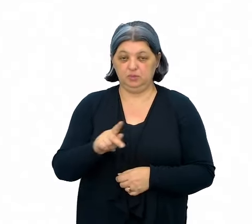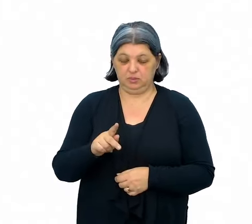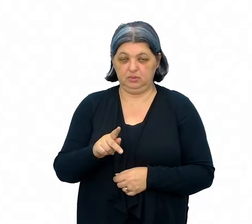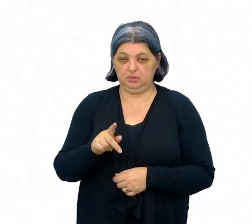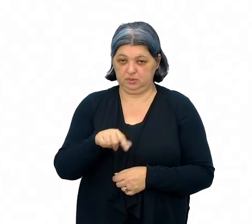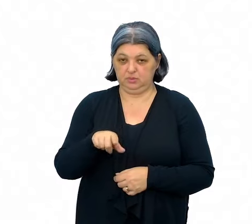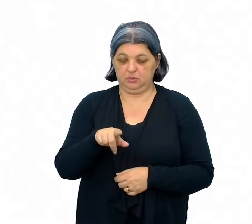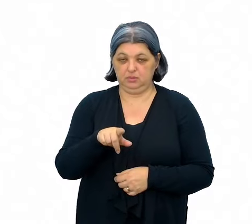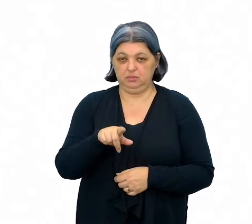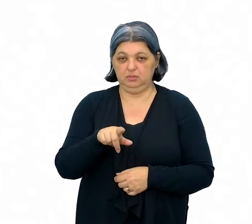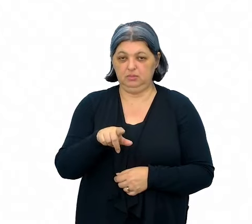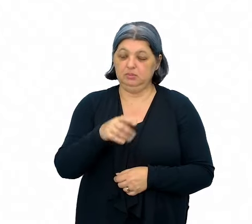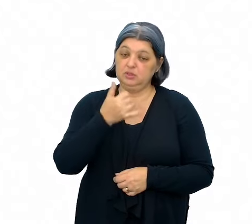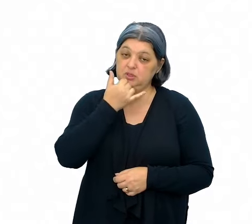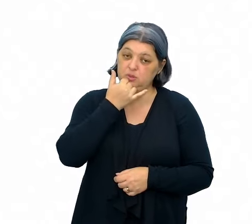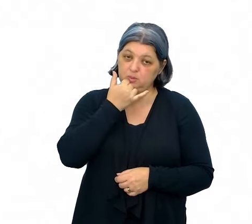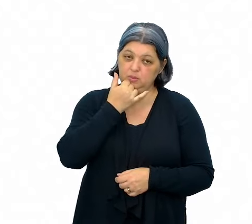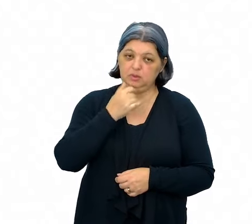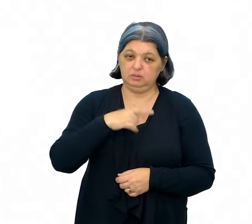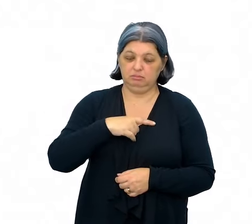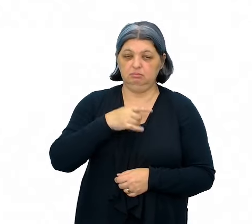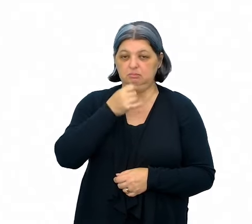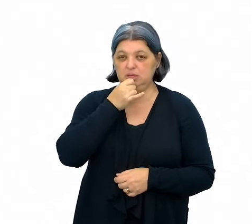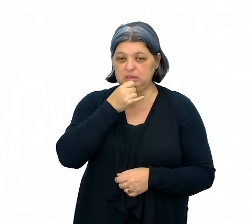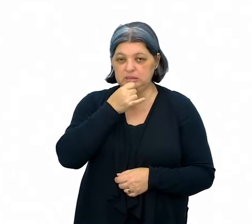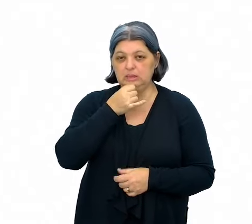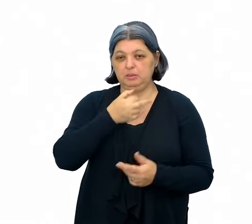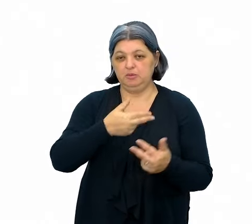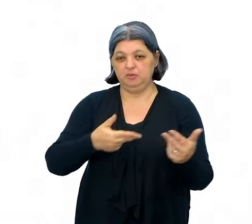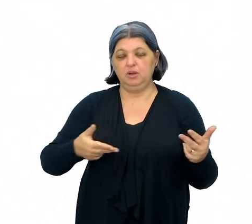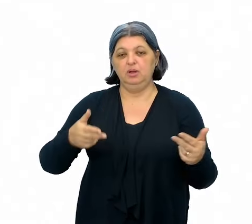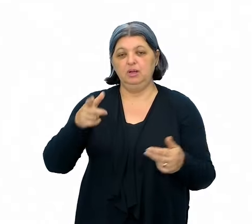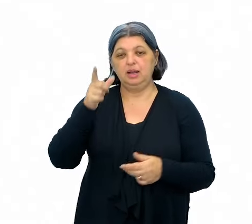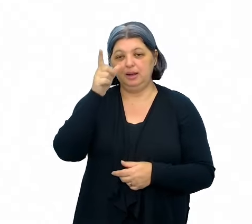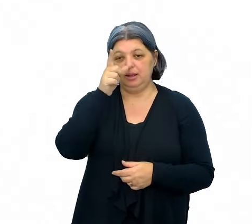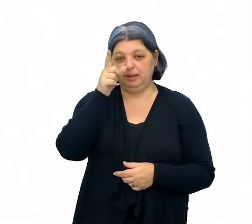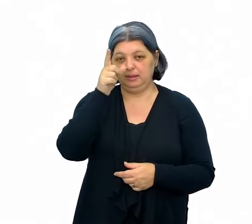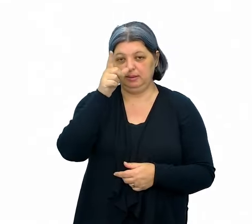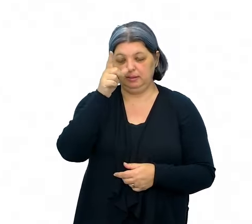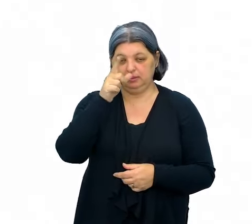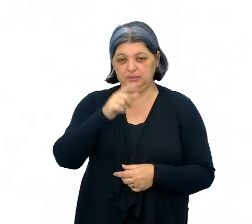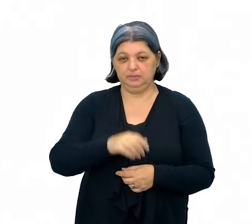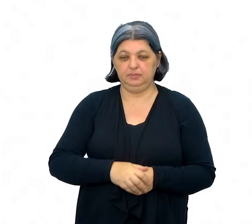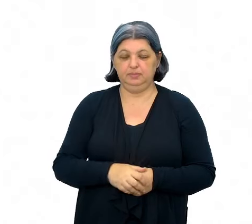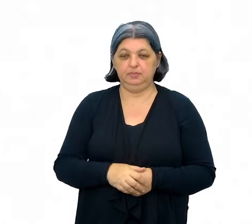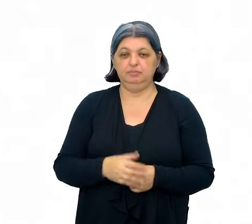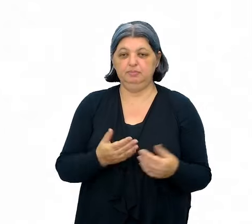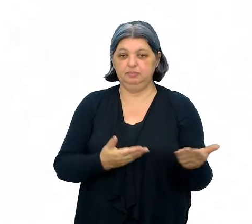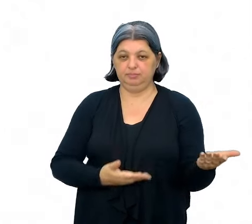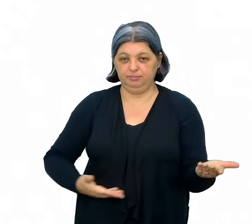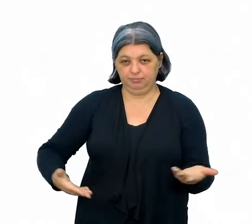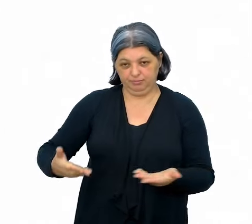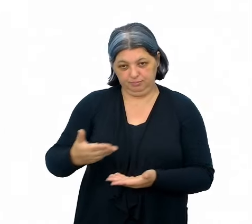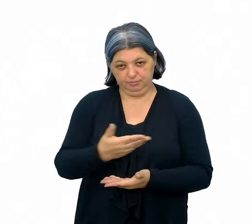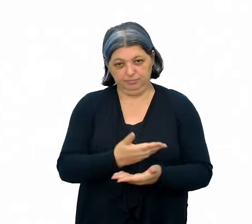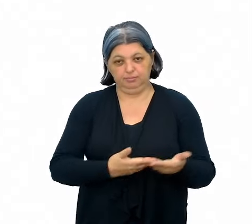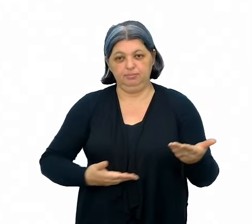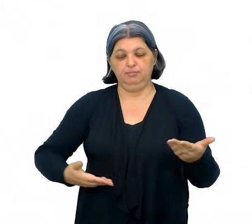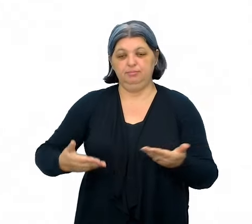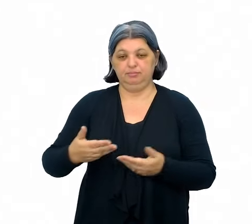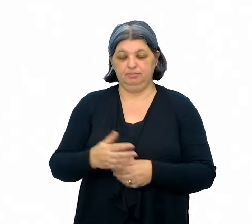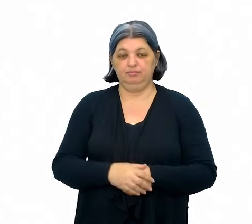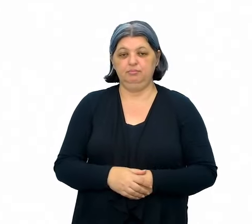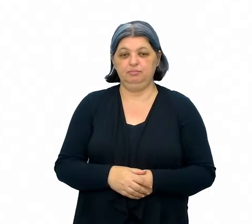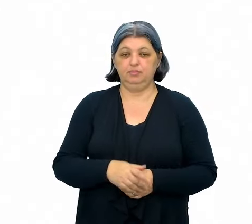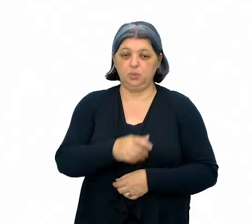desculpa, tragam vários exemplares de lendas para compartilhar com os estudantes e que